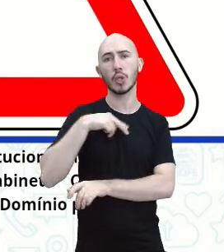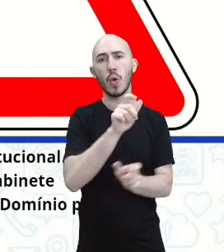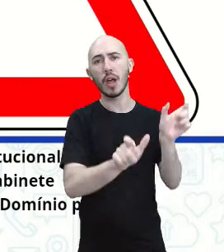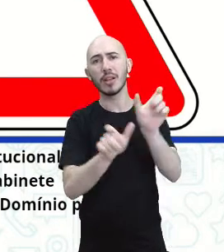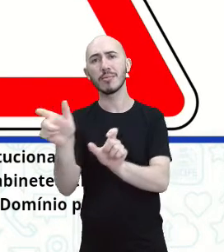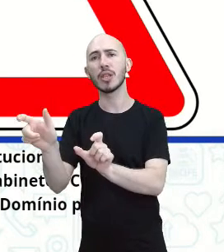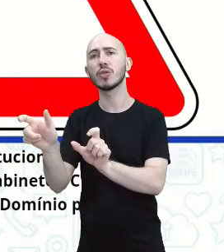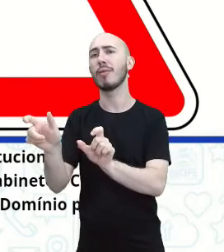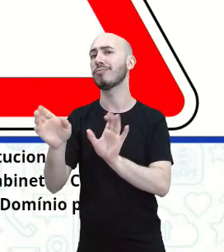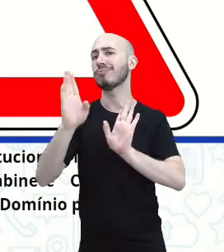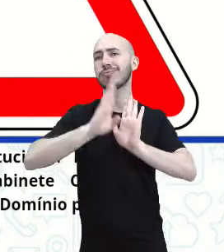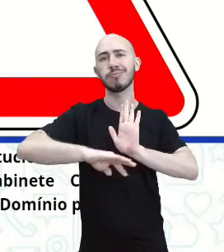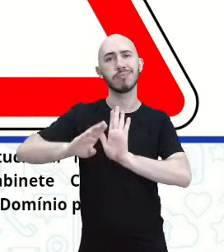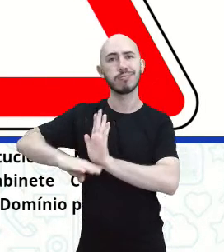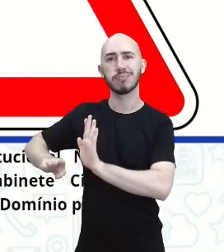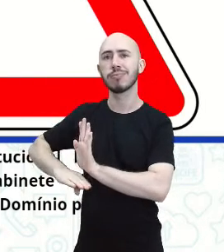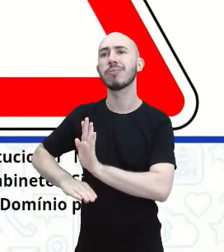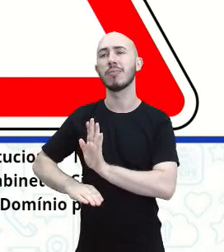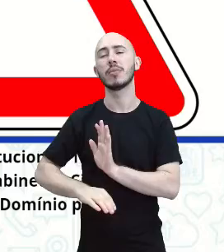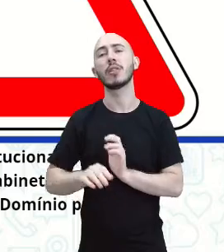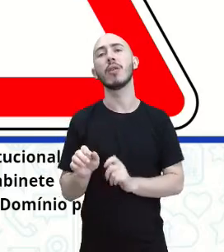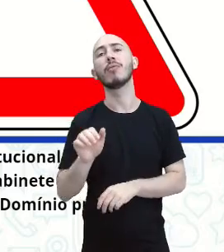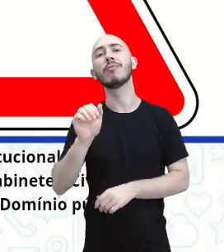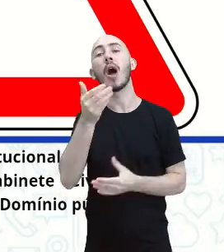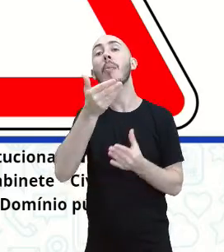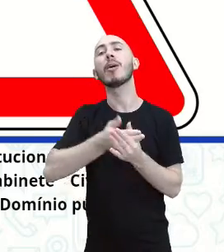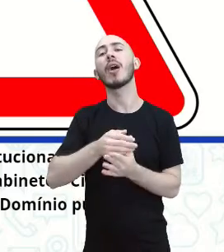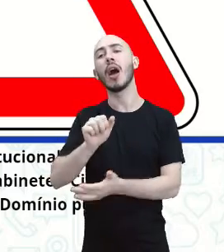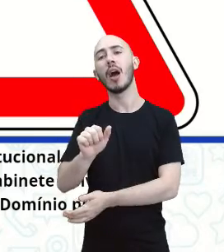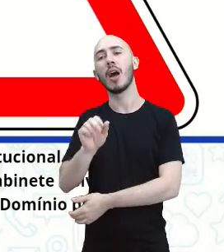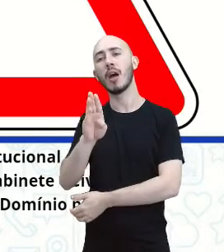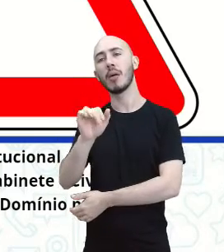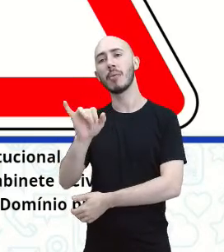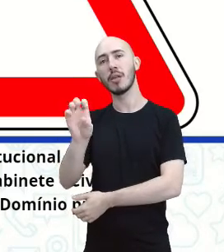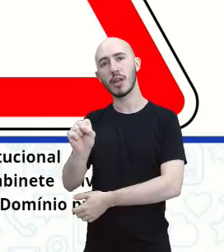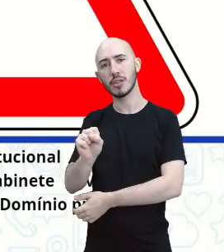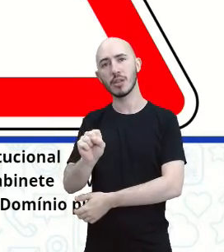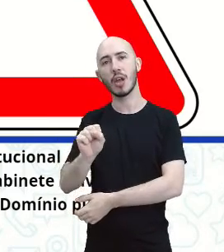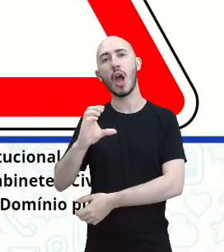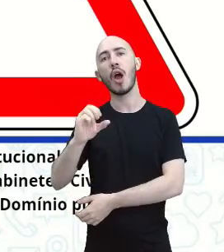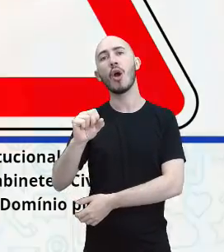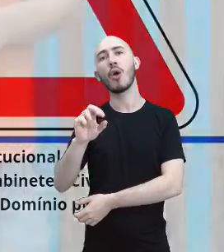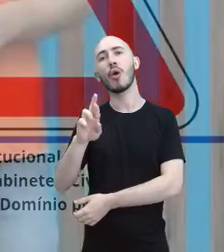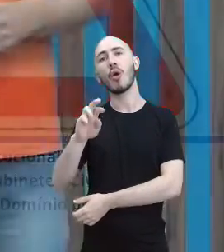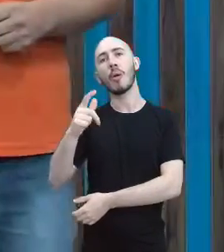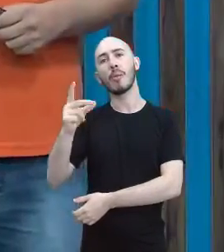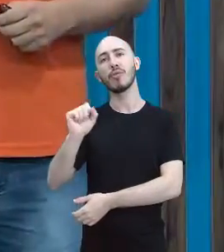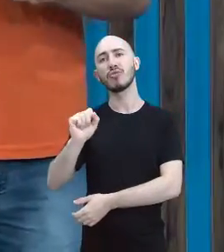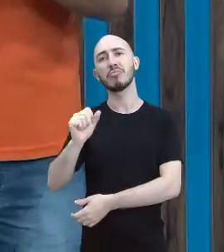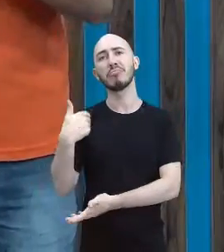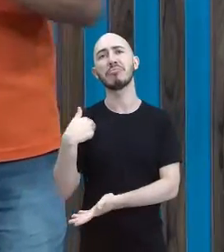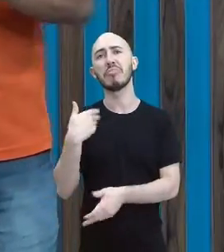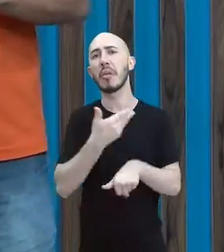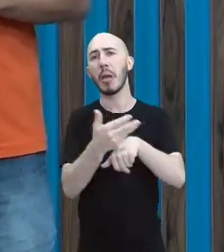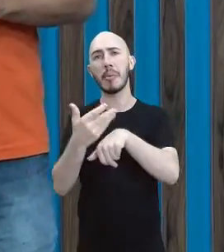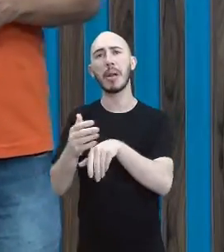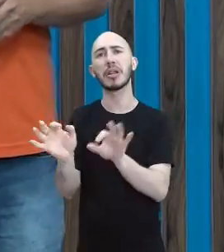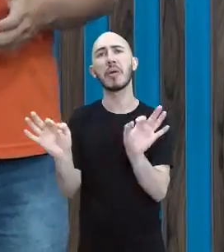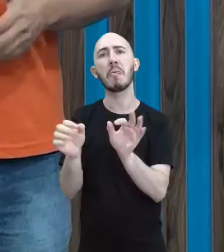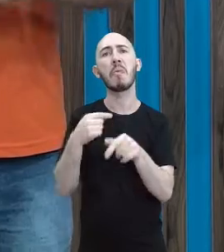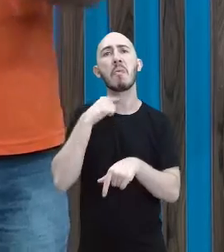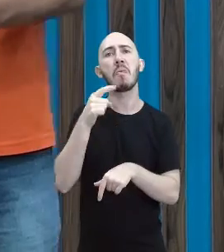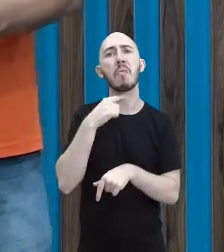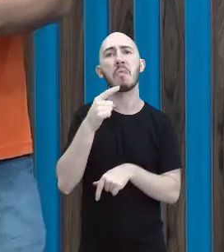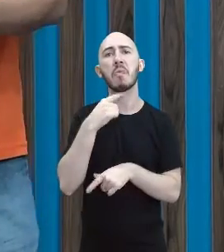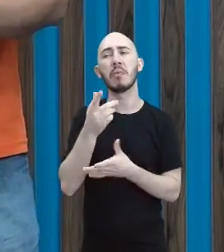pessoas, possibilitando que o habeas corpus perdesse a sua aplicação legal. O que isso quer dizer na prática? Quer dizer o seguinte, veja só, quando, né, um